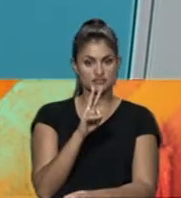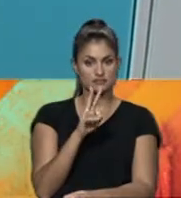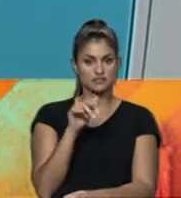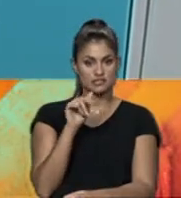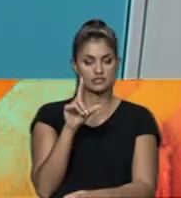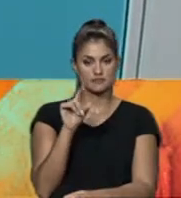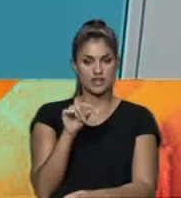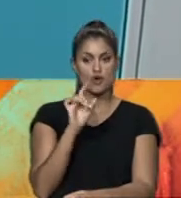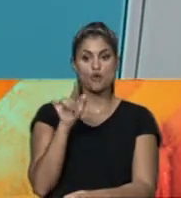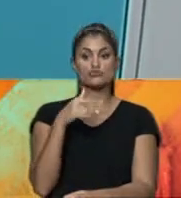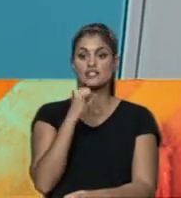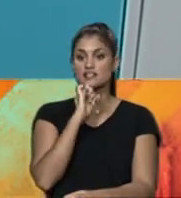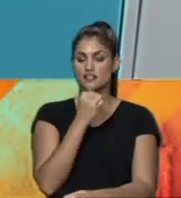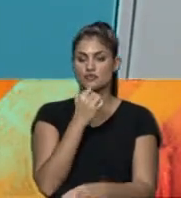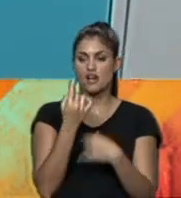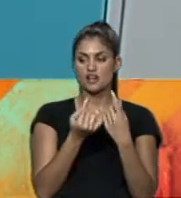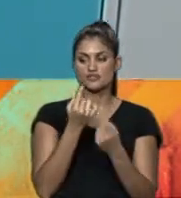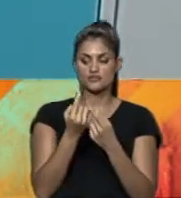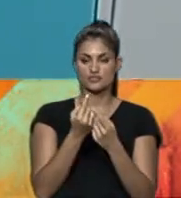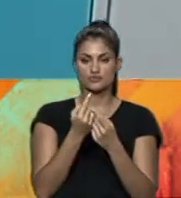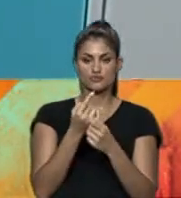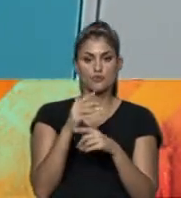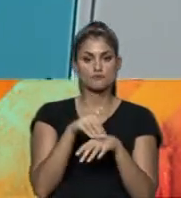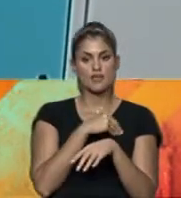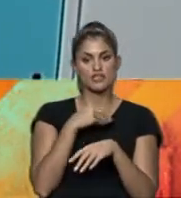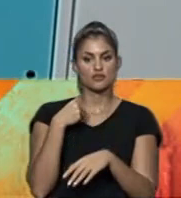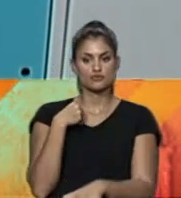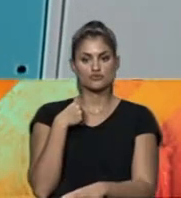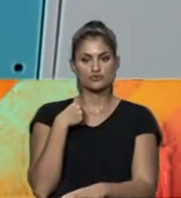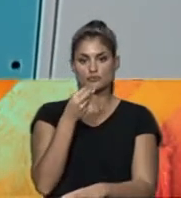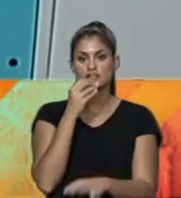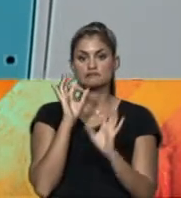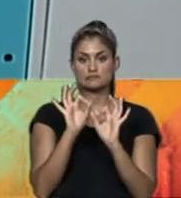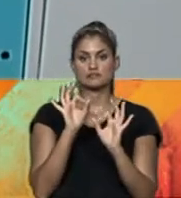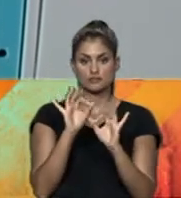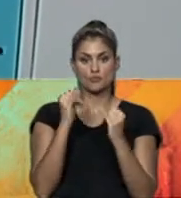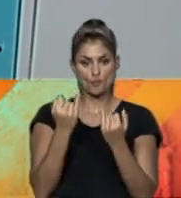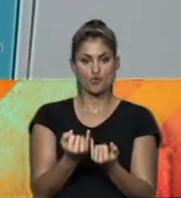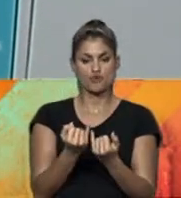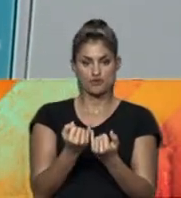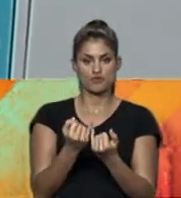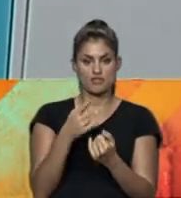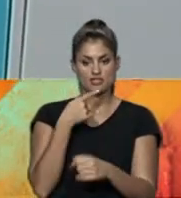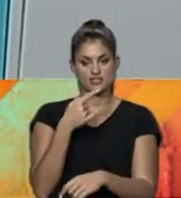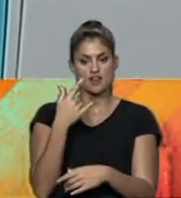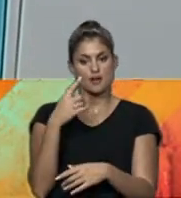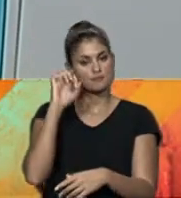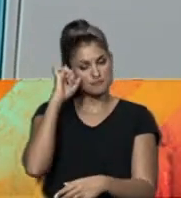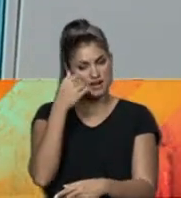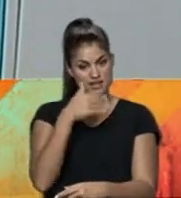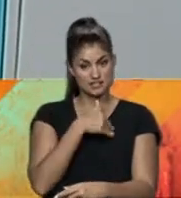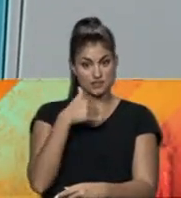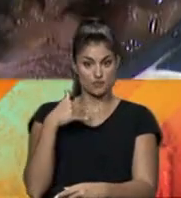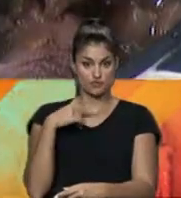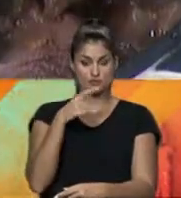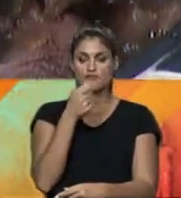aqui também outro segredo que muitas das vezes os nutricionistas acabam por não gostar tanto, não é? E dizer, não, mas isso faz mal à saúde e tal. Mas assim, uma